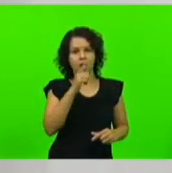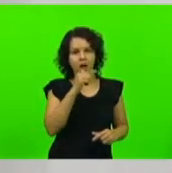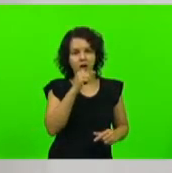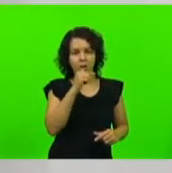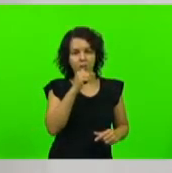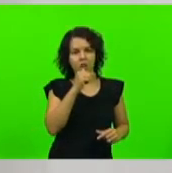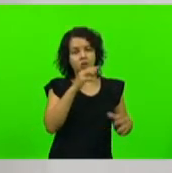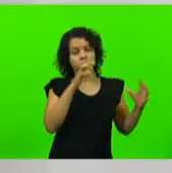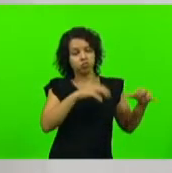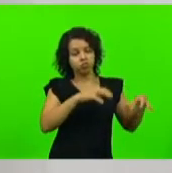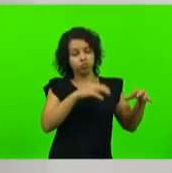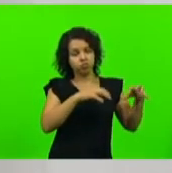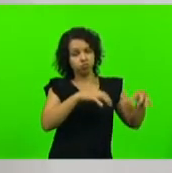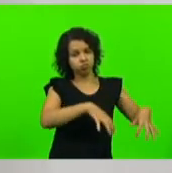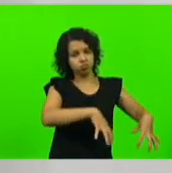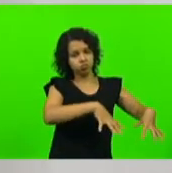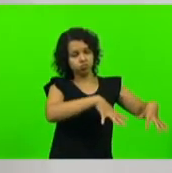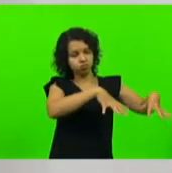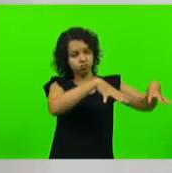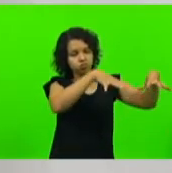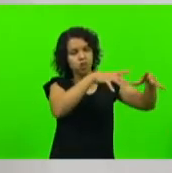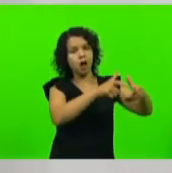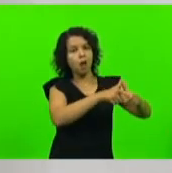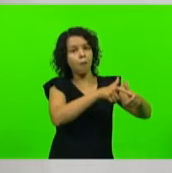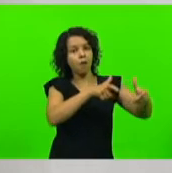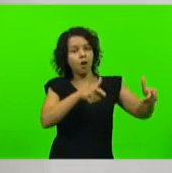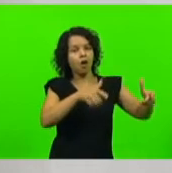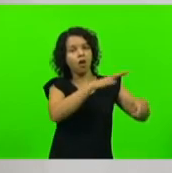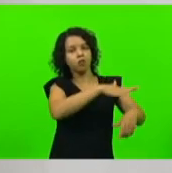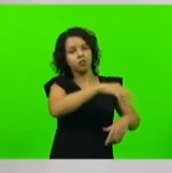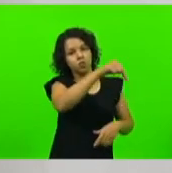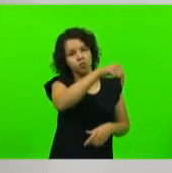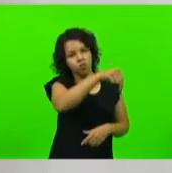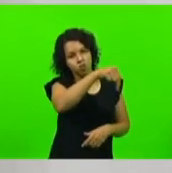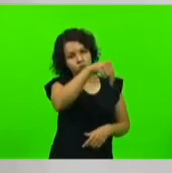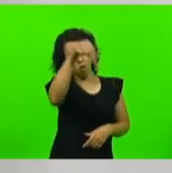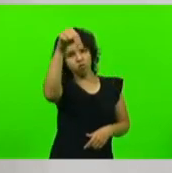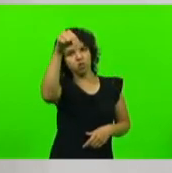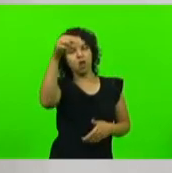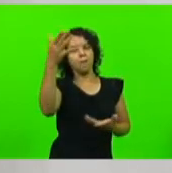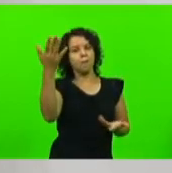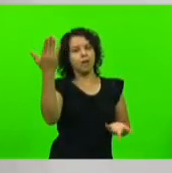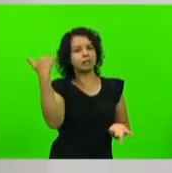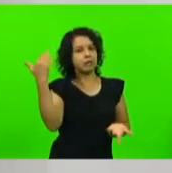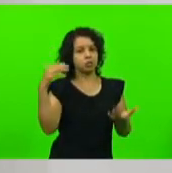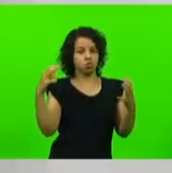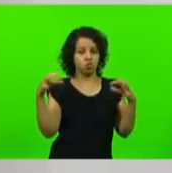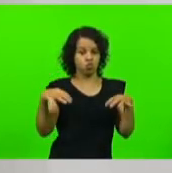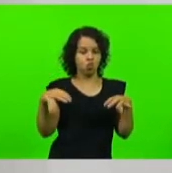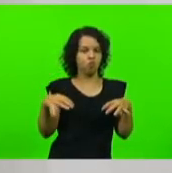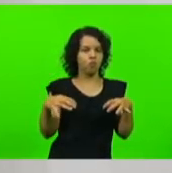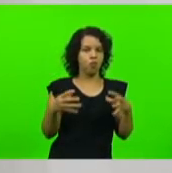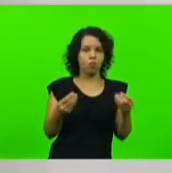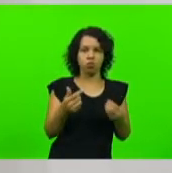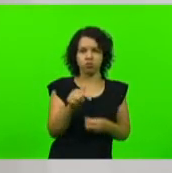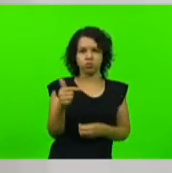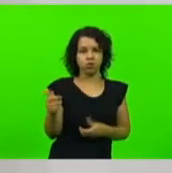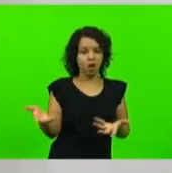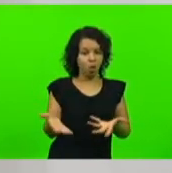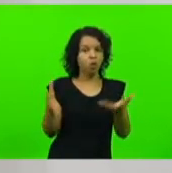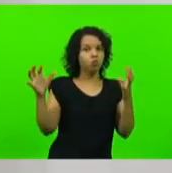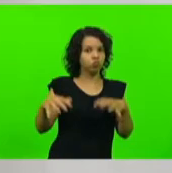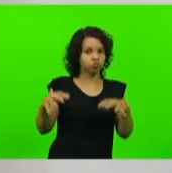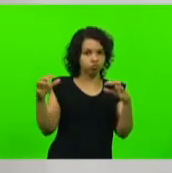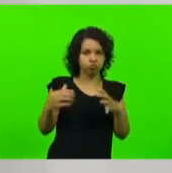regiões, principalmente do Nordeste, onde não costumava chover tanto, e agora a gente está vendo tanta chuva. E, baseado